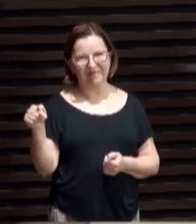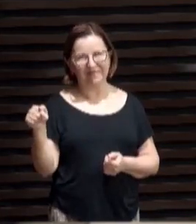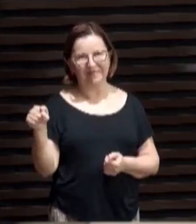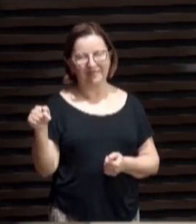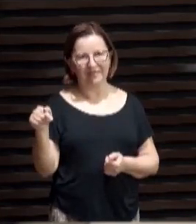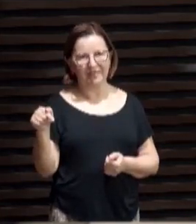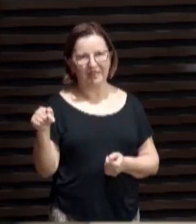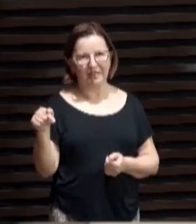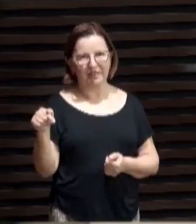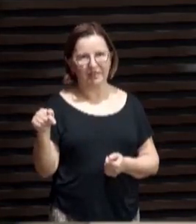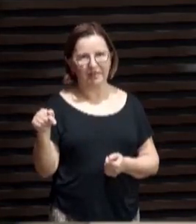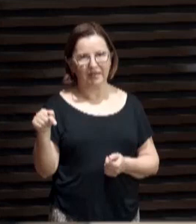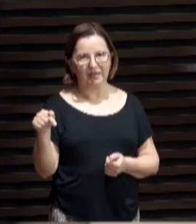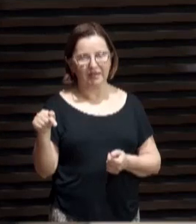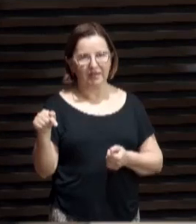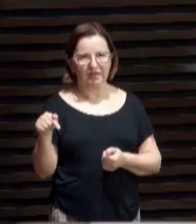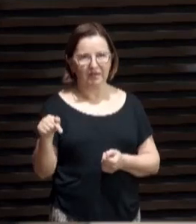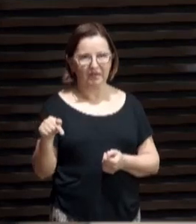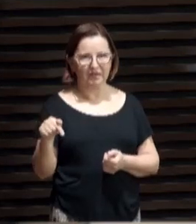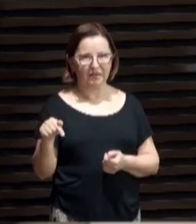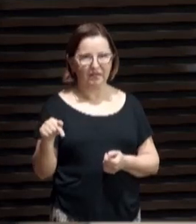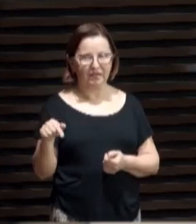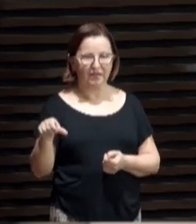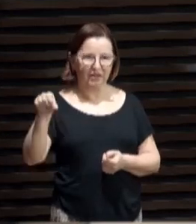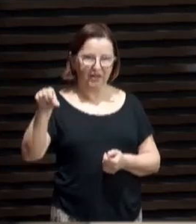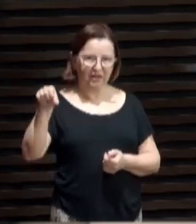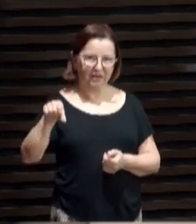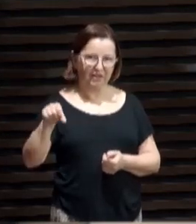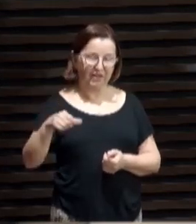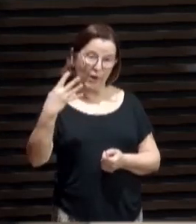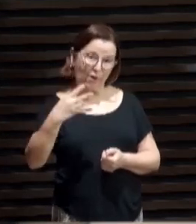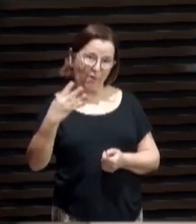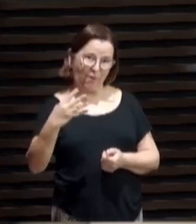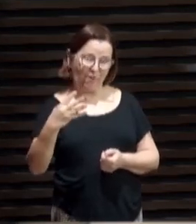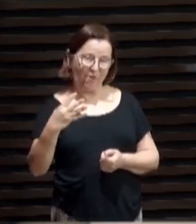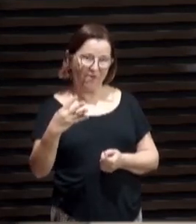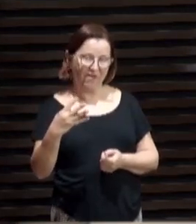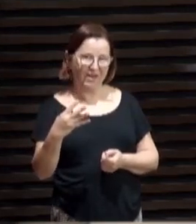a 94ª edição do Oscar, realizado no último domingo, dia